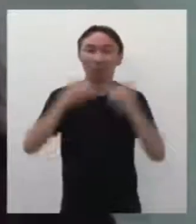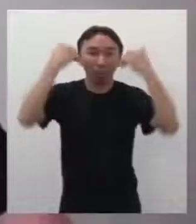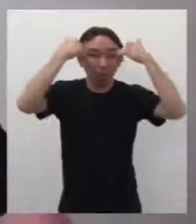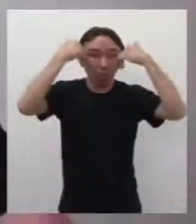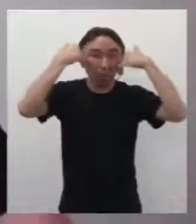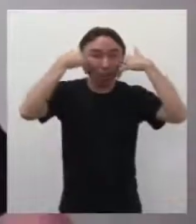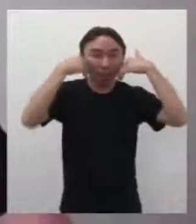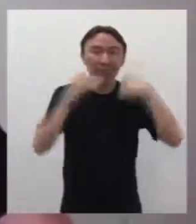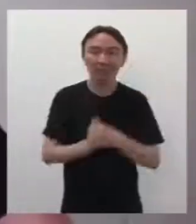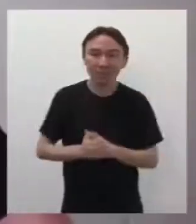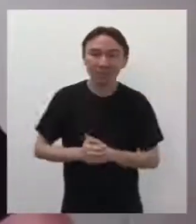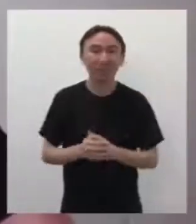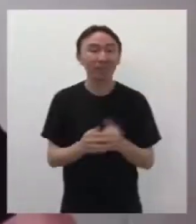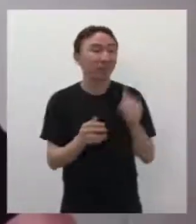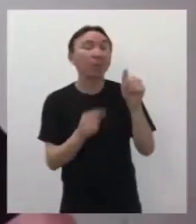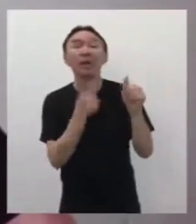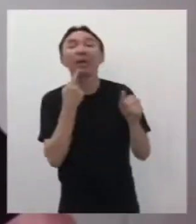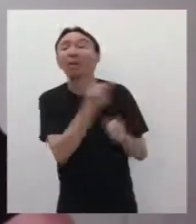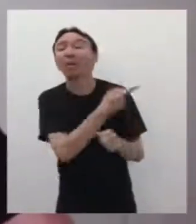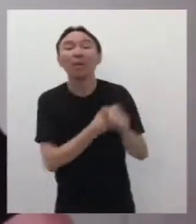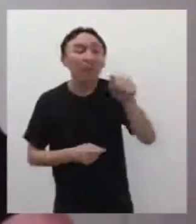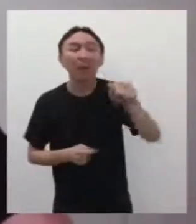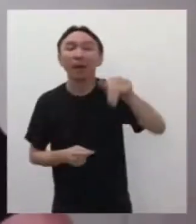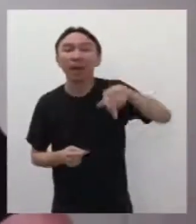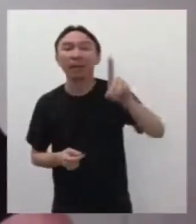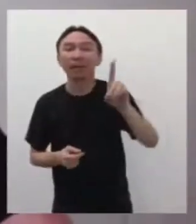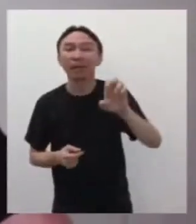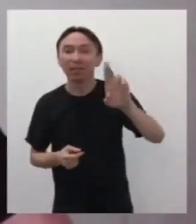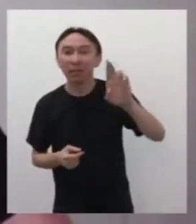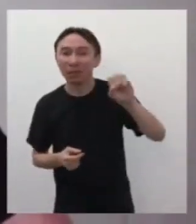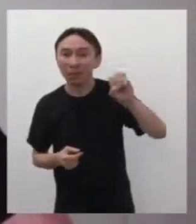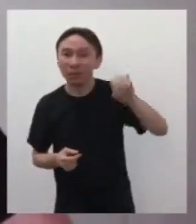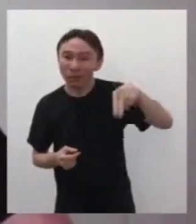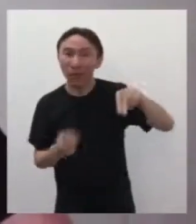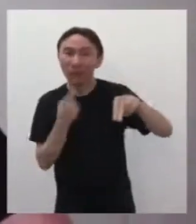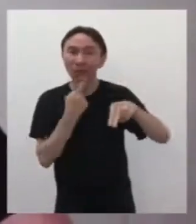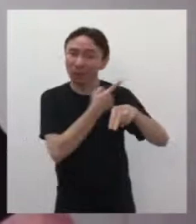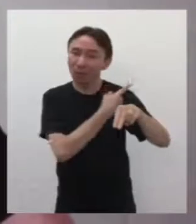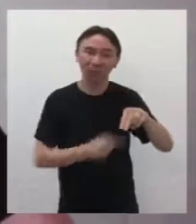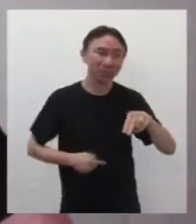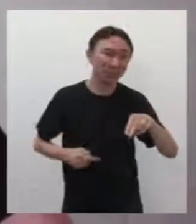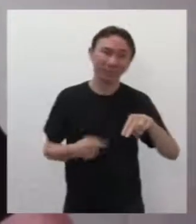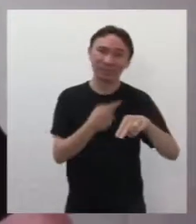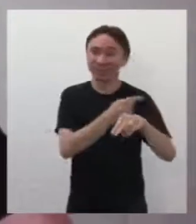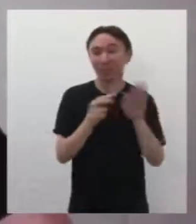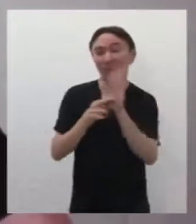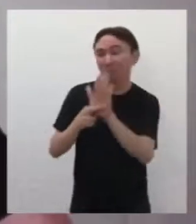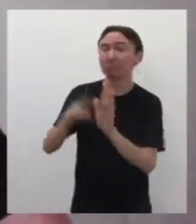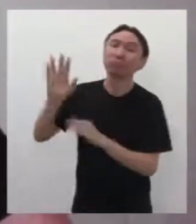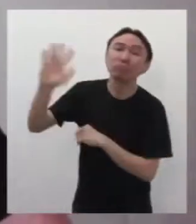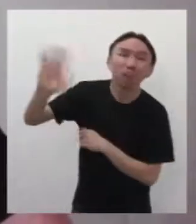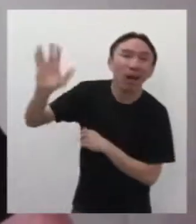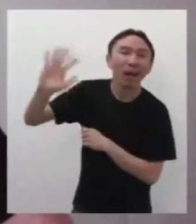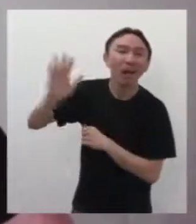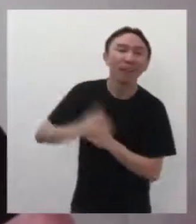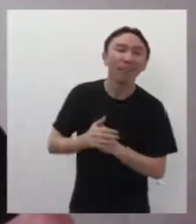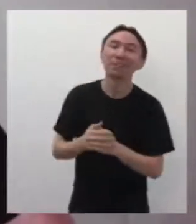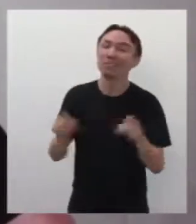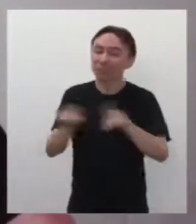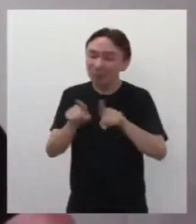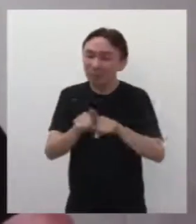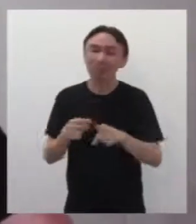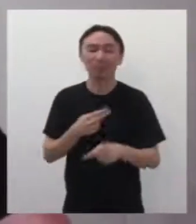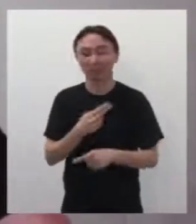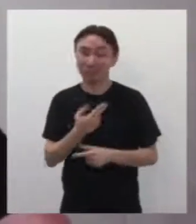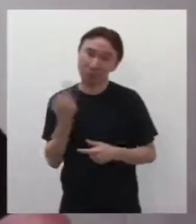é, e o Anderson me pediu para, em nome dele, se despedir de vocês, né? E aí eu falo em meu nome, em nome